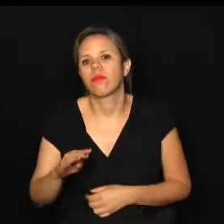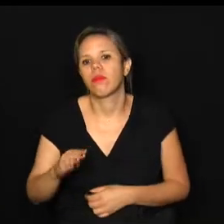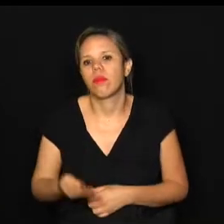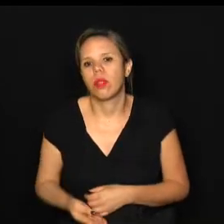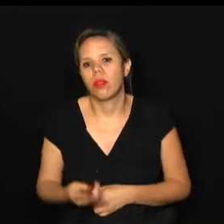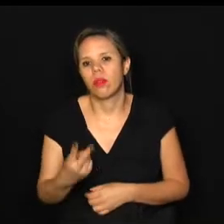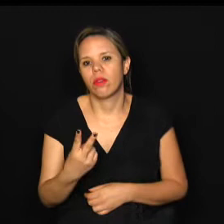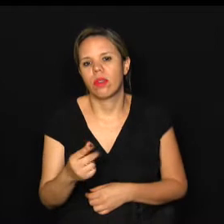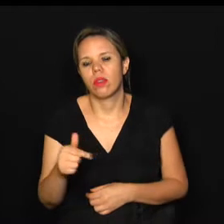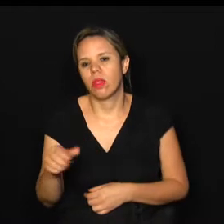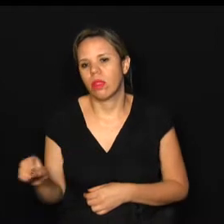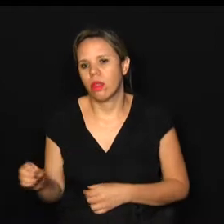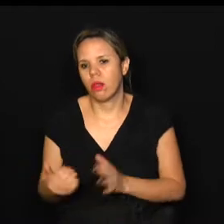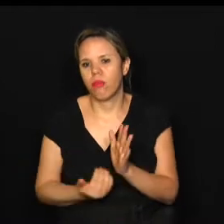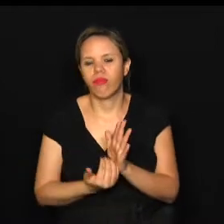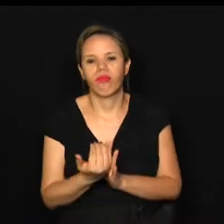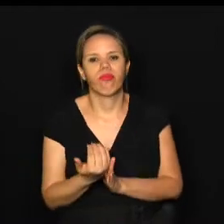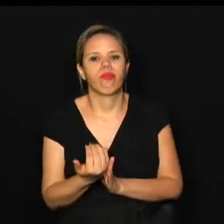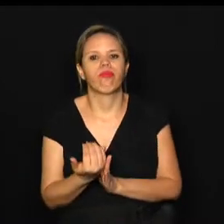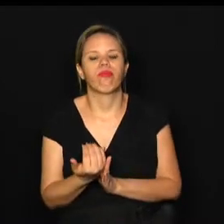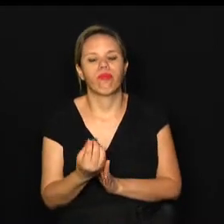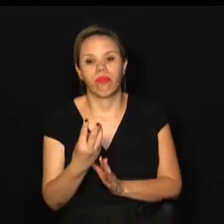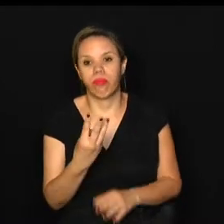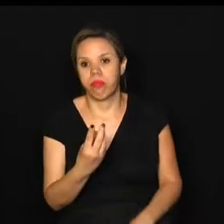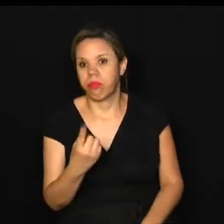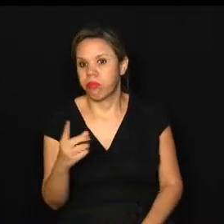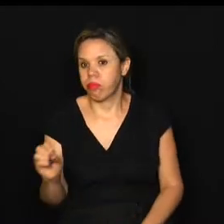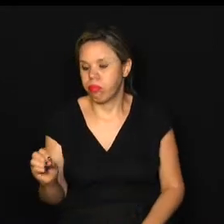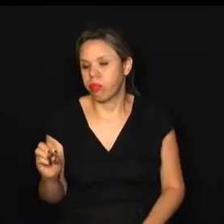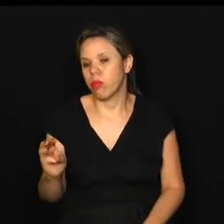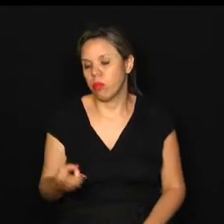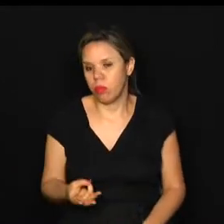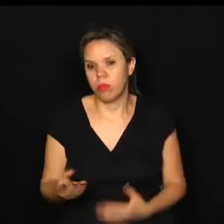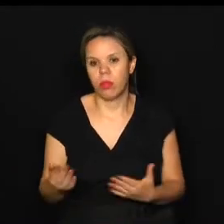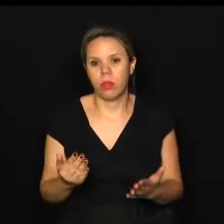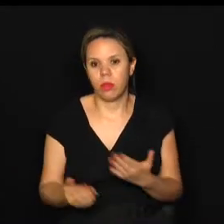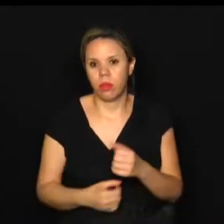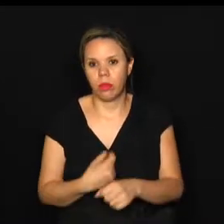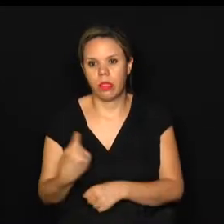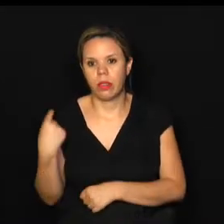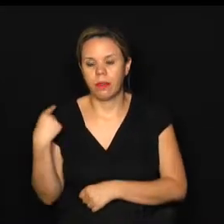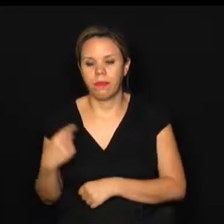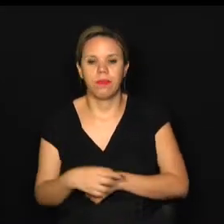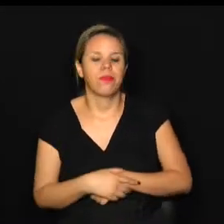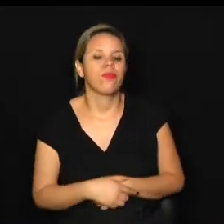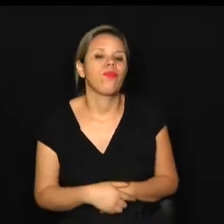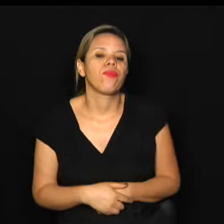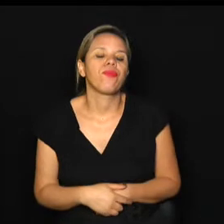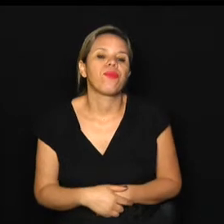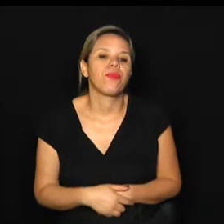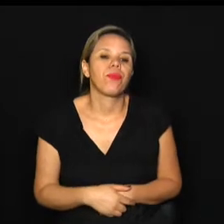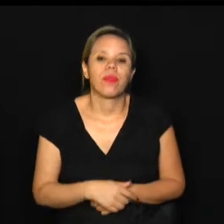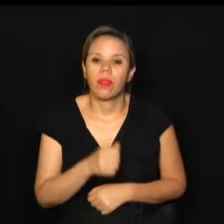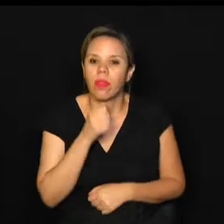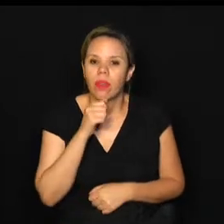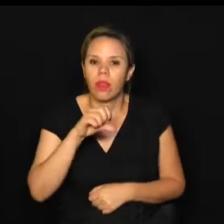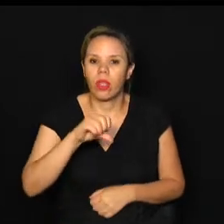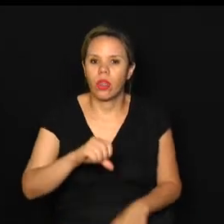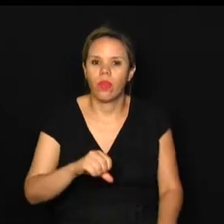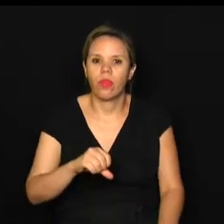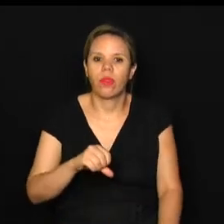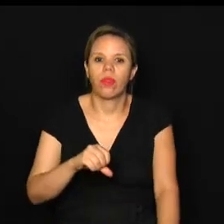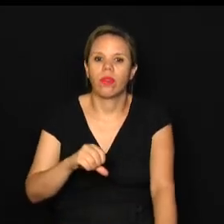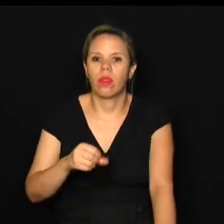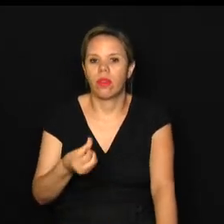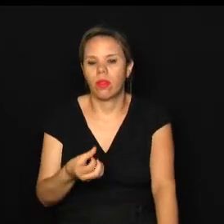1.270.900.000, um acréscimo de um aumento aí de 310 milhões em relação ao mesmo período do ano passado, quando ela estava em 960.900.000.